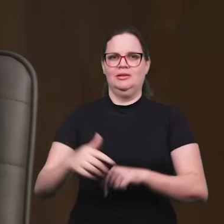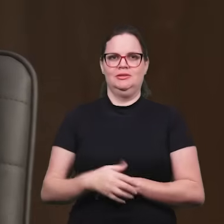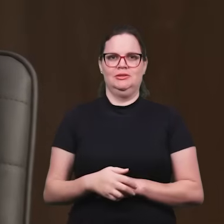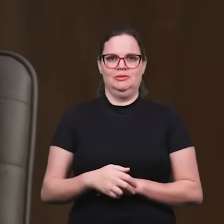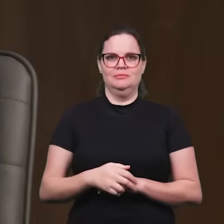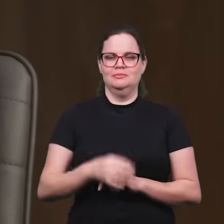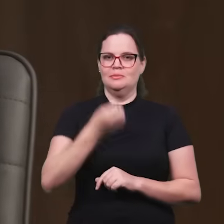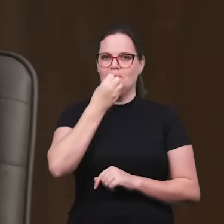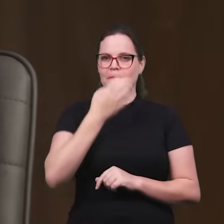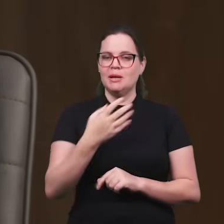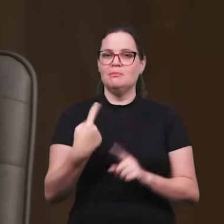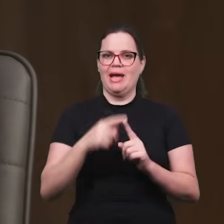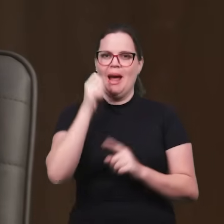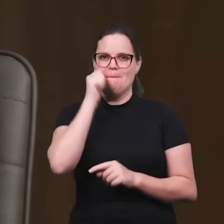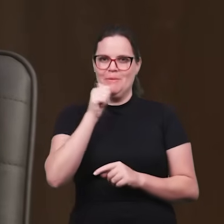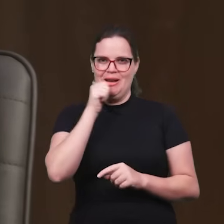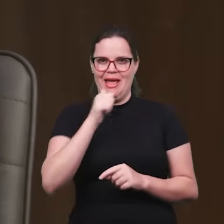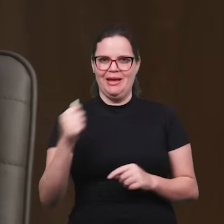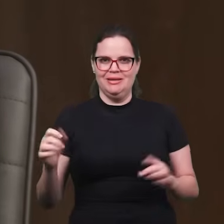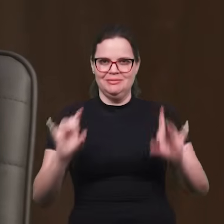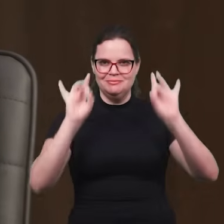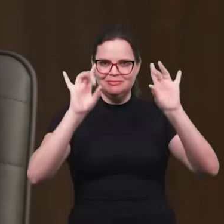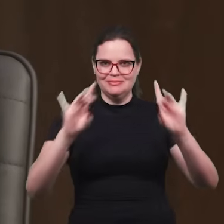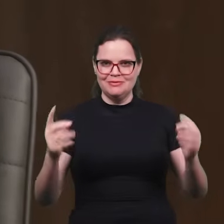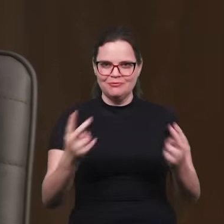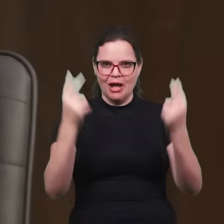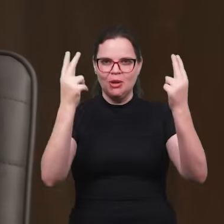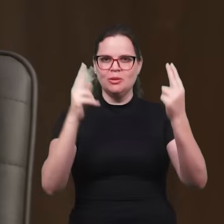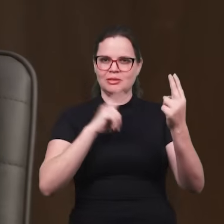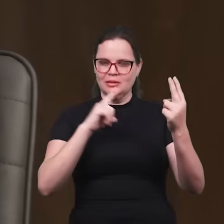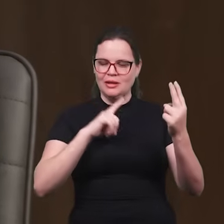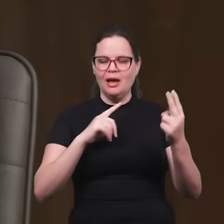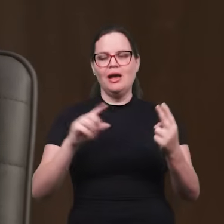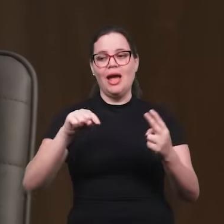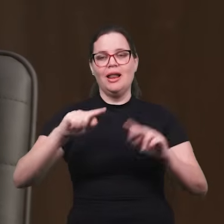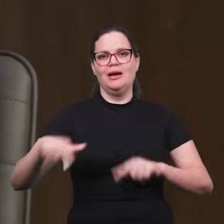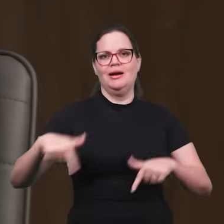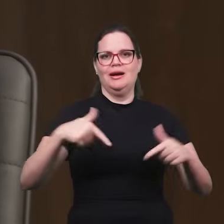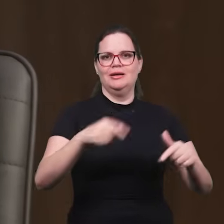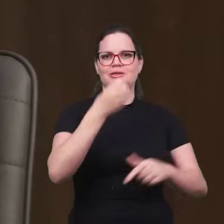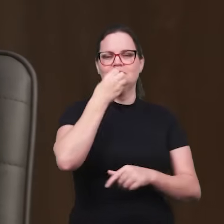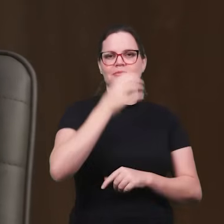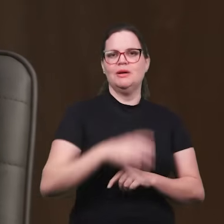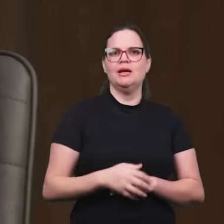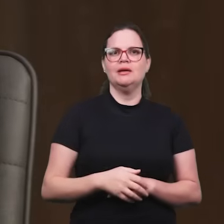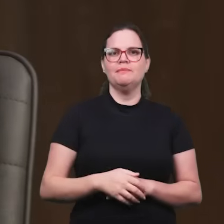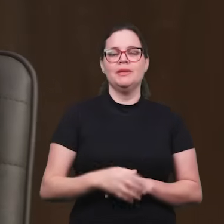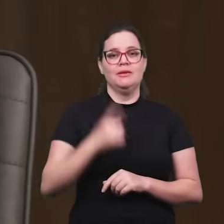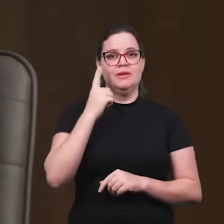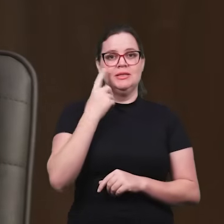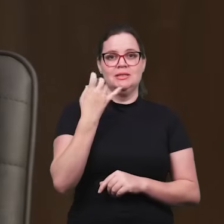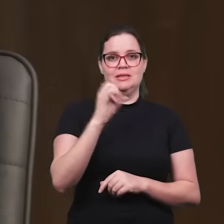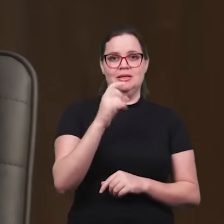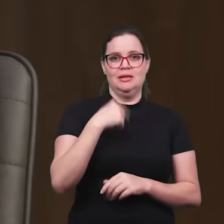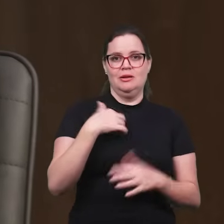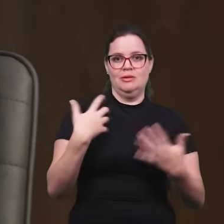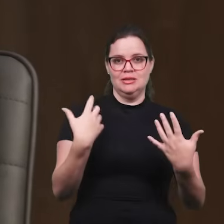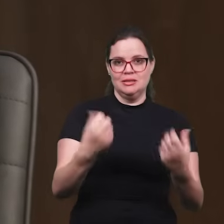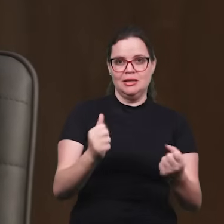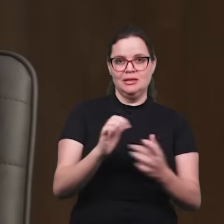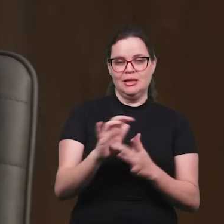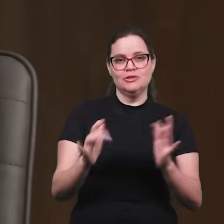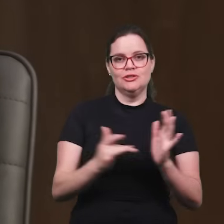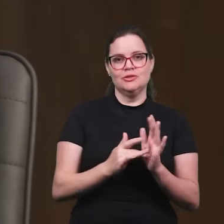ela faz o bem, né? E como que o Senhor Jesus, aceitar Jesus é aceitar